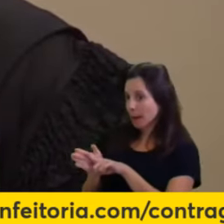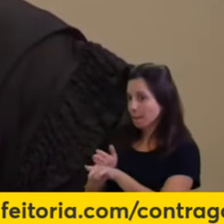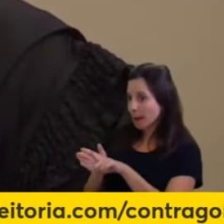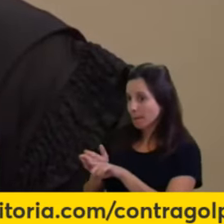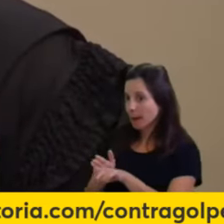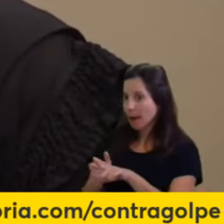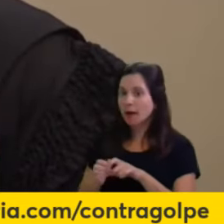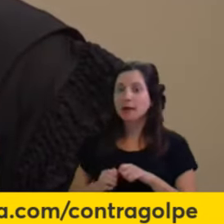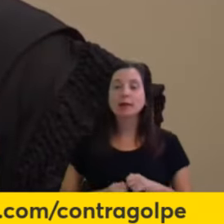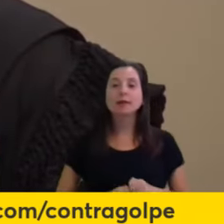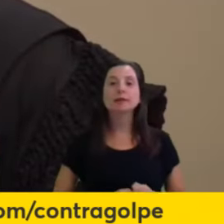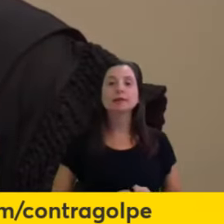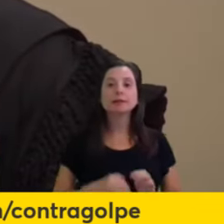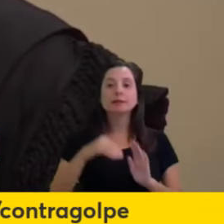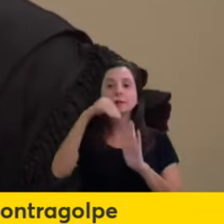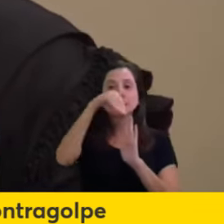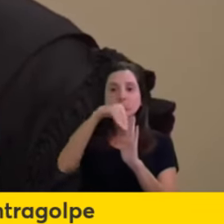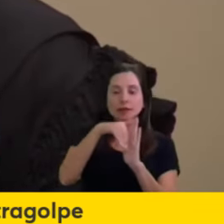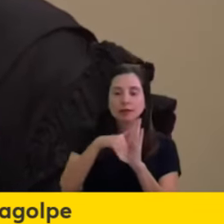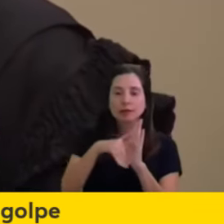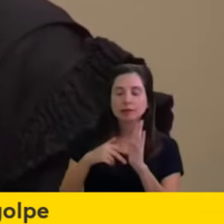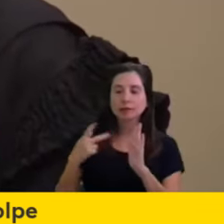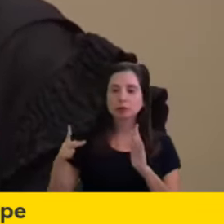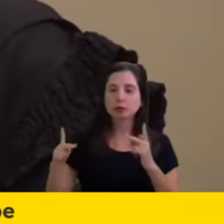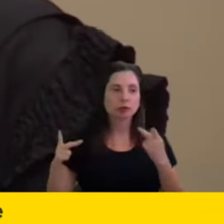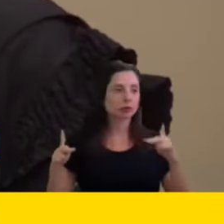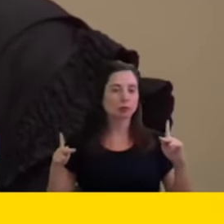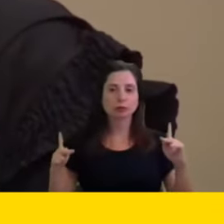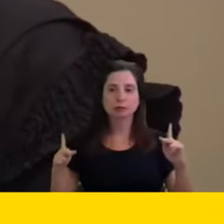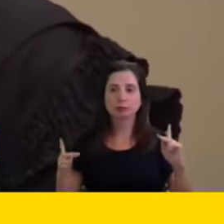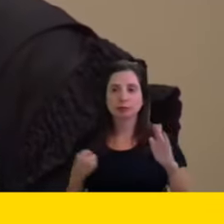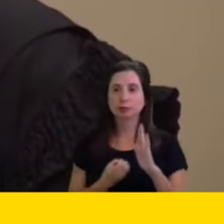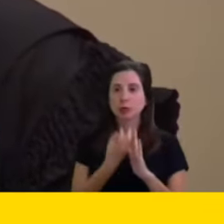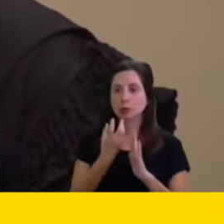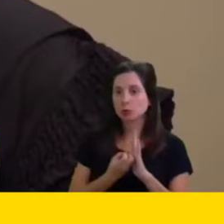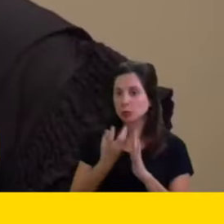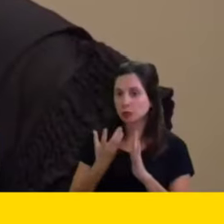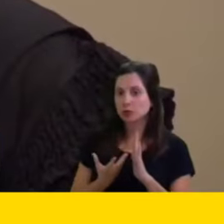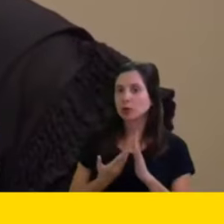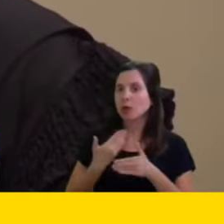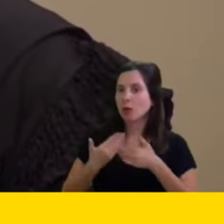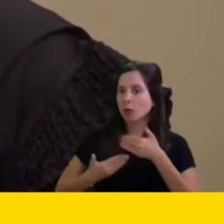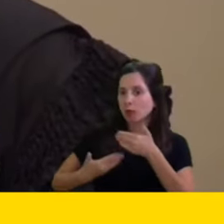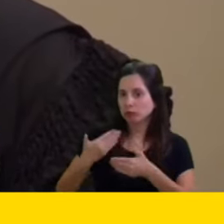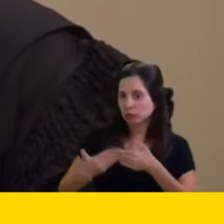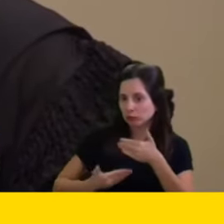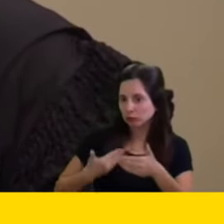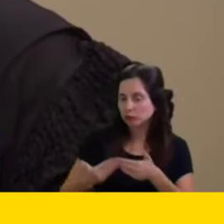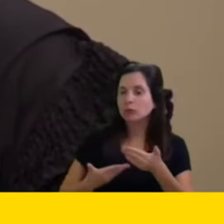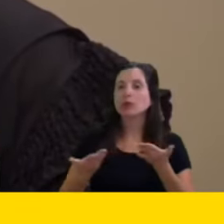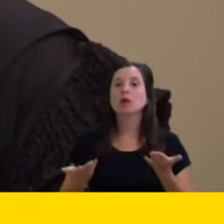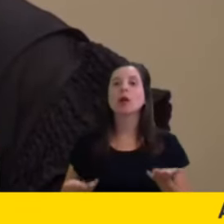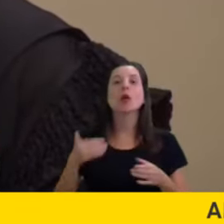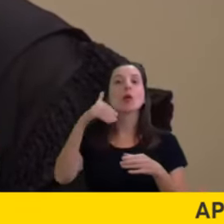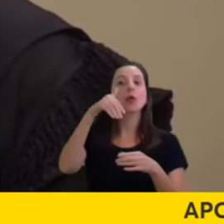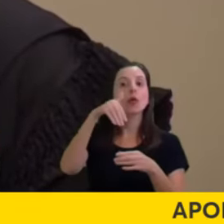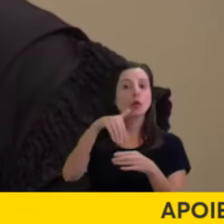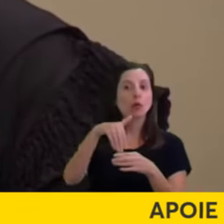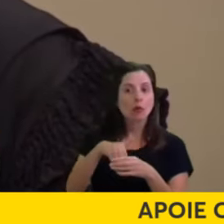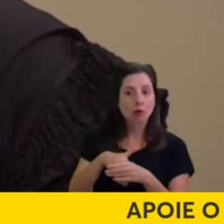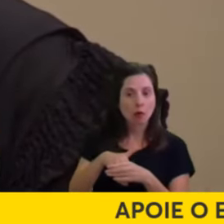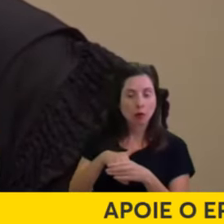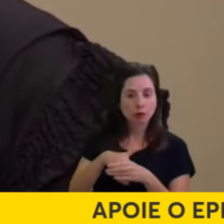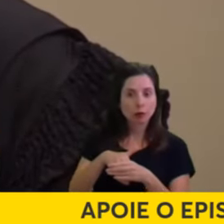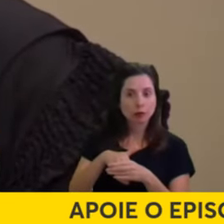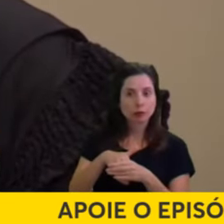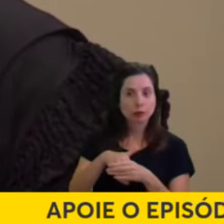declinaram da sua produção cumpre ter presente neste ponto o voto proferido pelo Ministro Gilmar Mendes ao